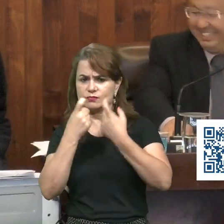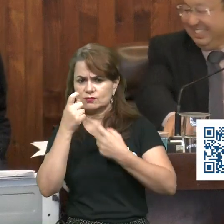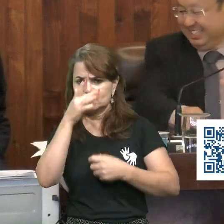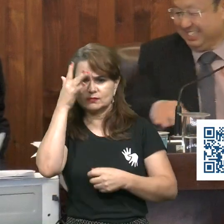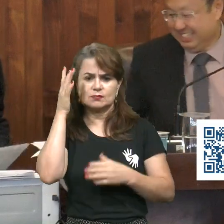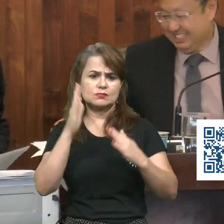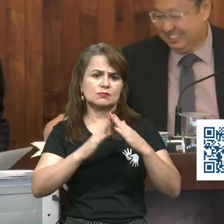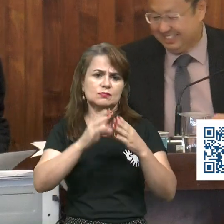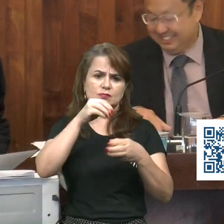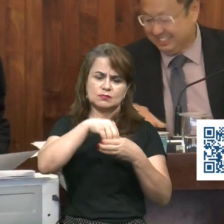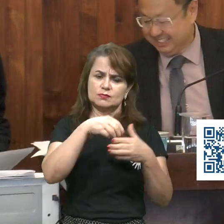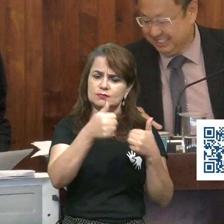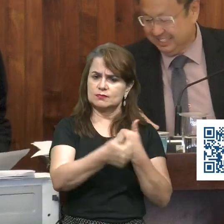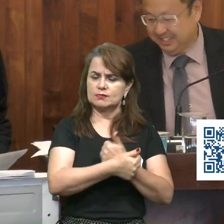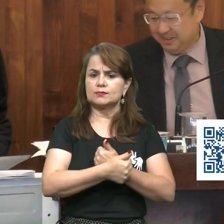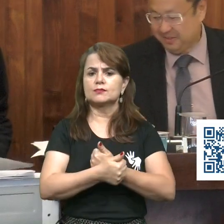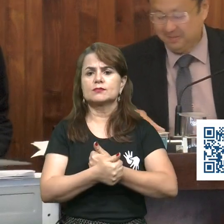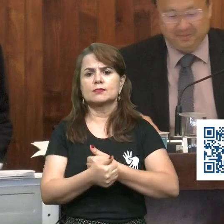região.